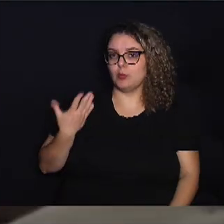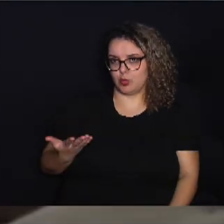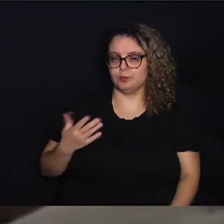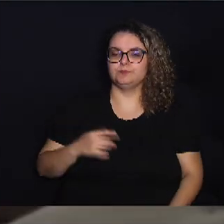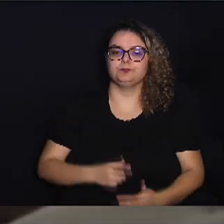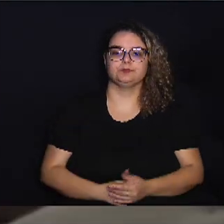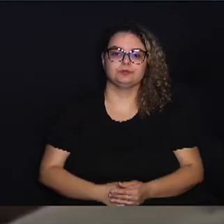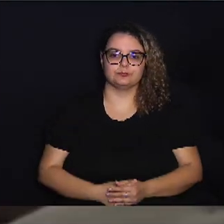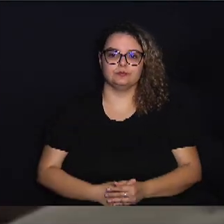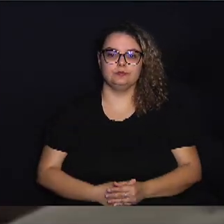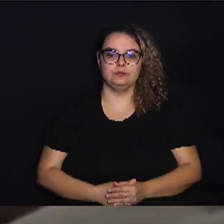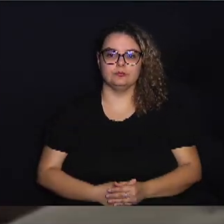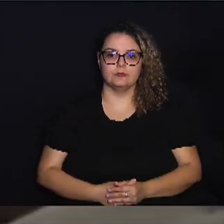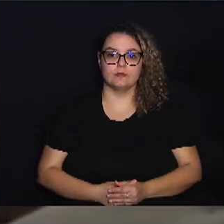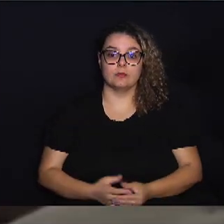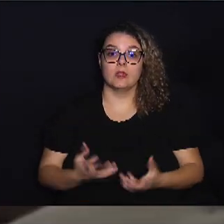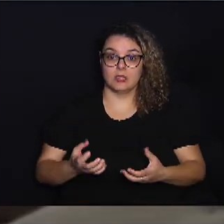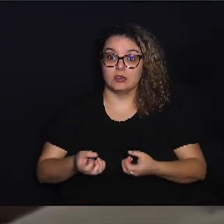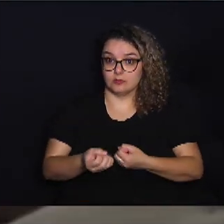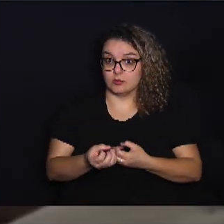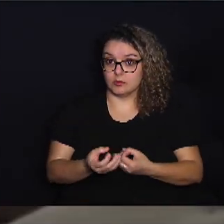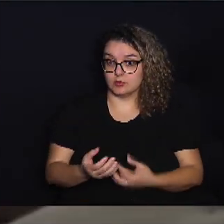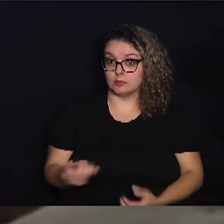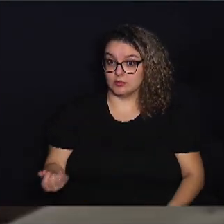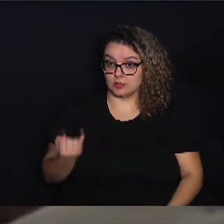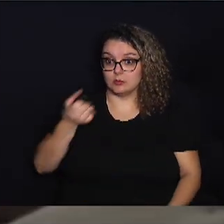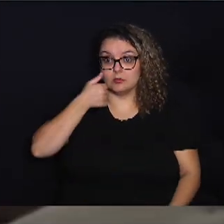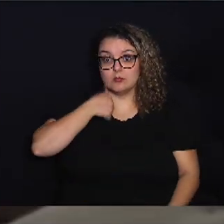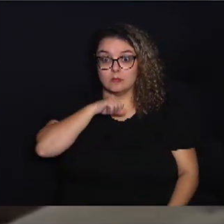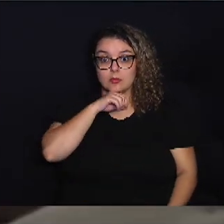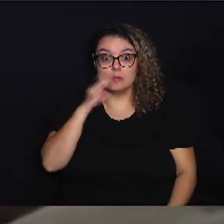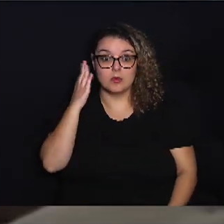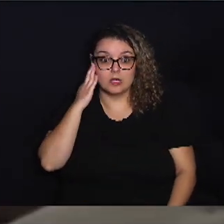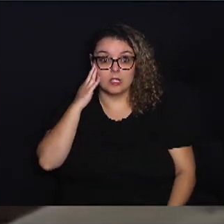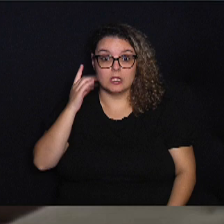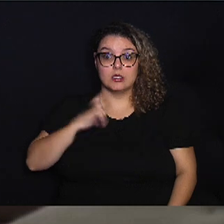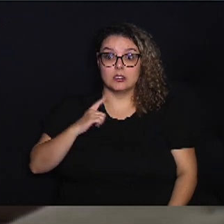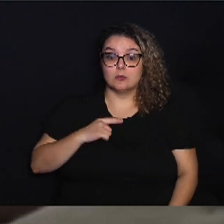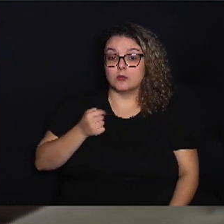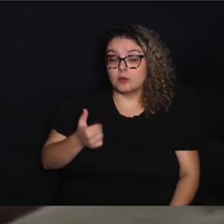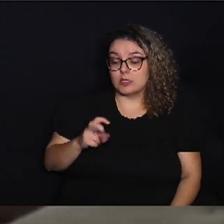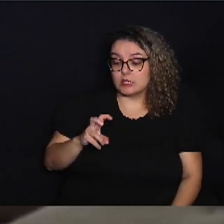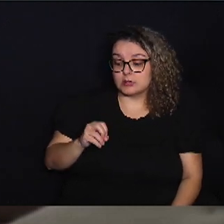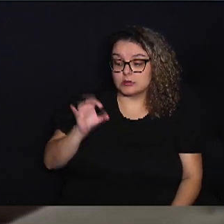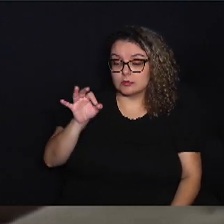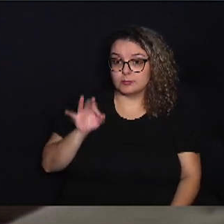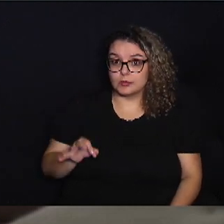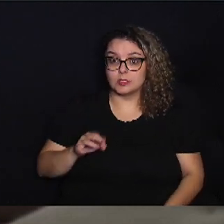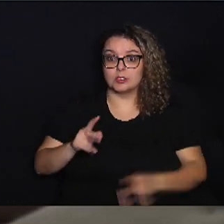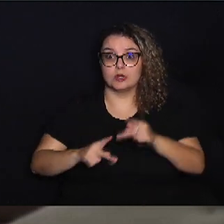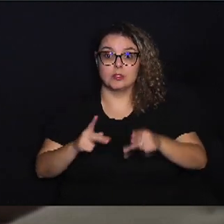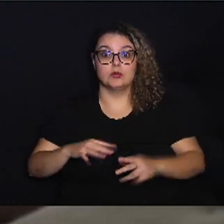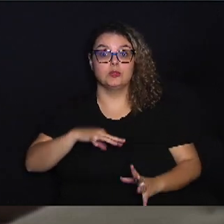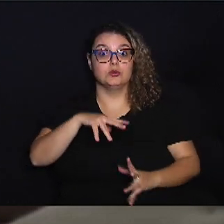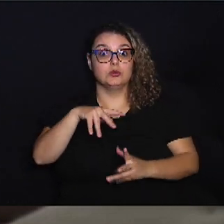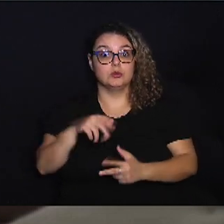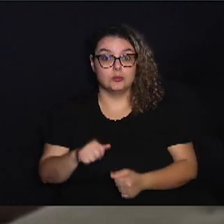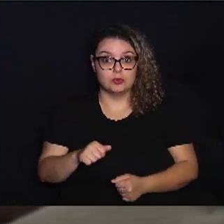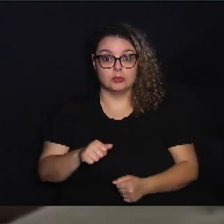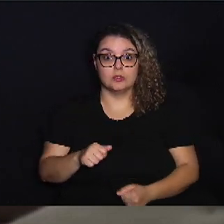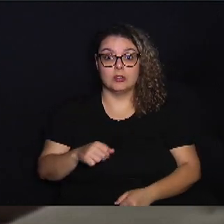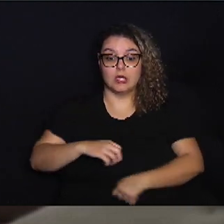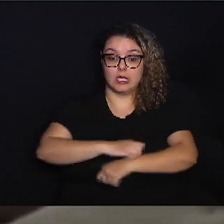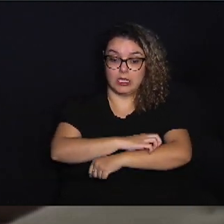queria colocar um dado aqui que eu acho importante para as mães entenderem. Nós temos quase 50% da população mundial